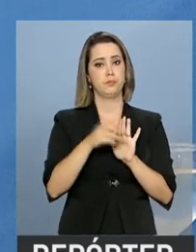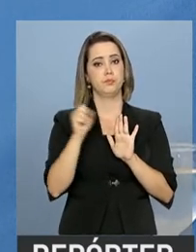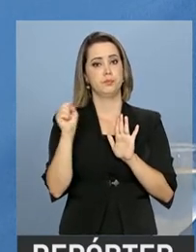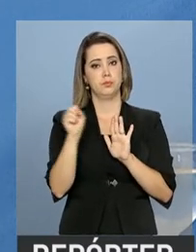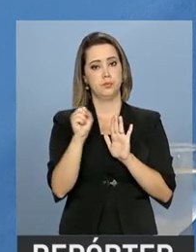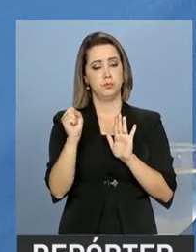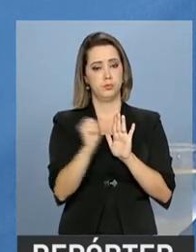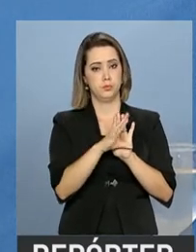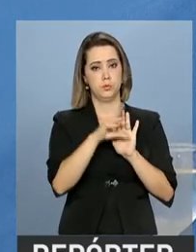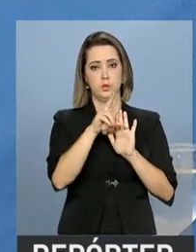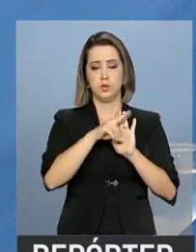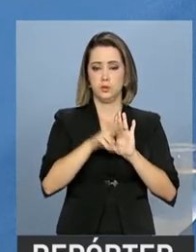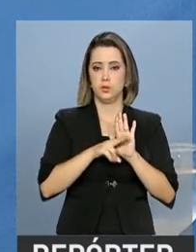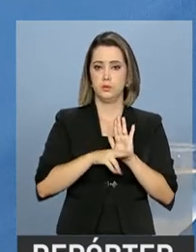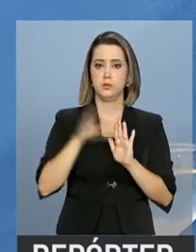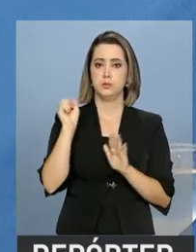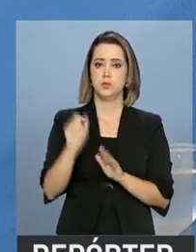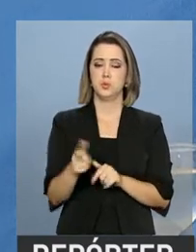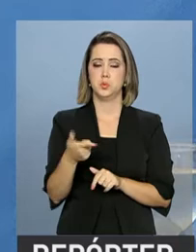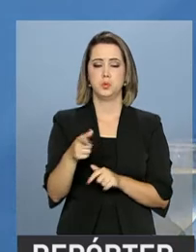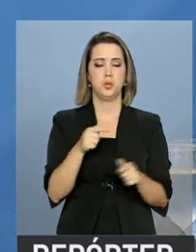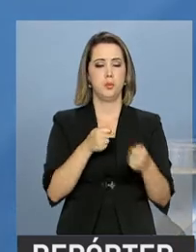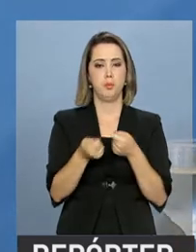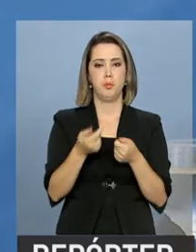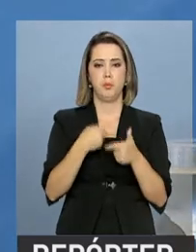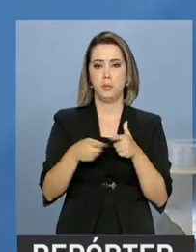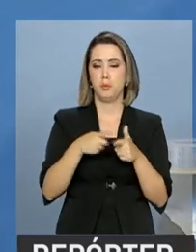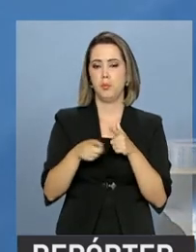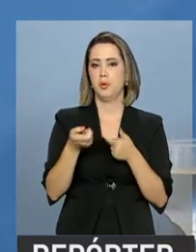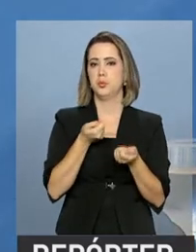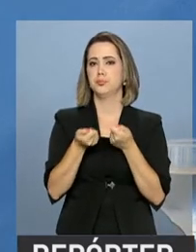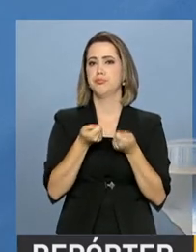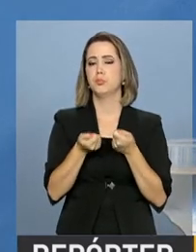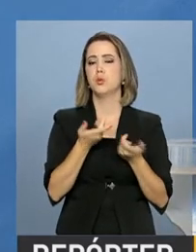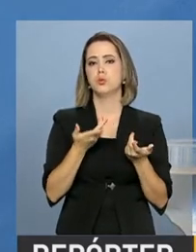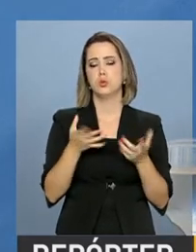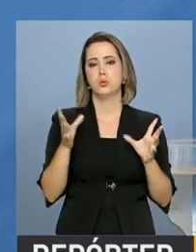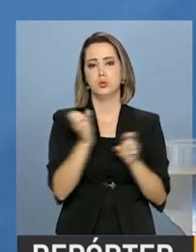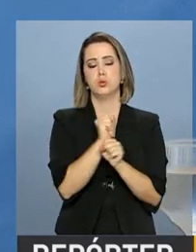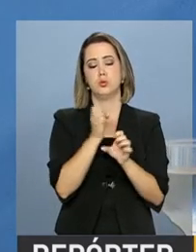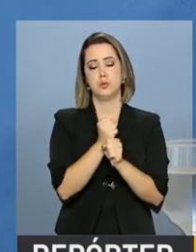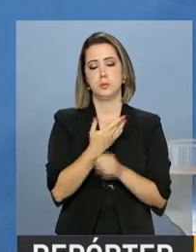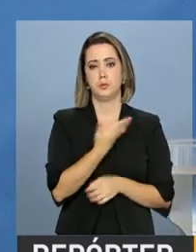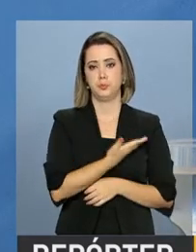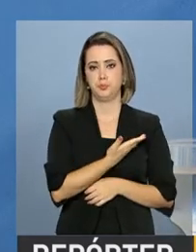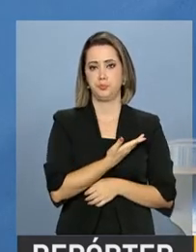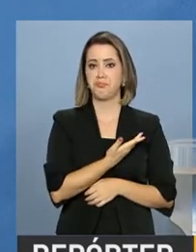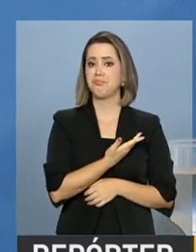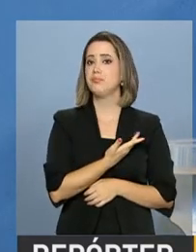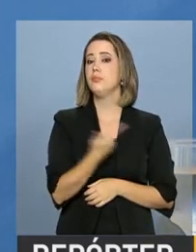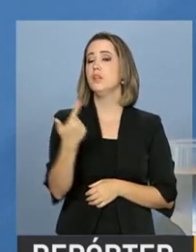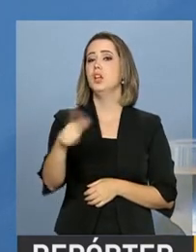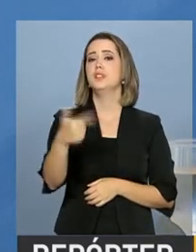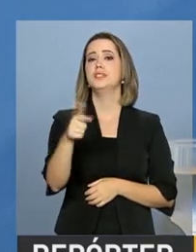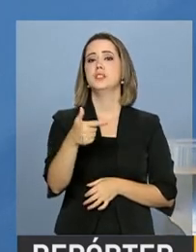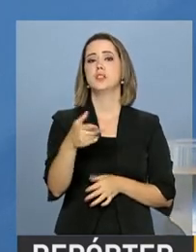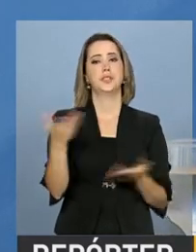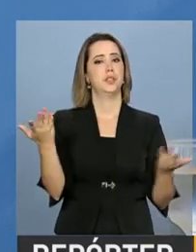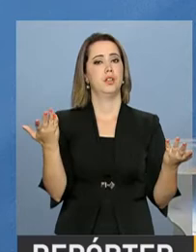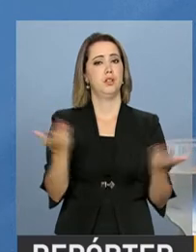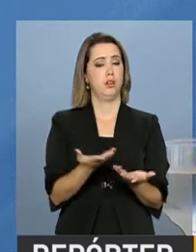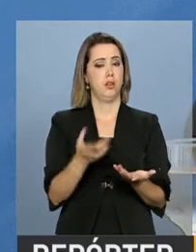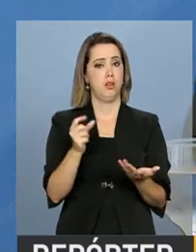vão interferir no equilíbrio das contas públicas. Não haverá nada que possa mutilar e danificar